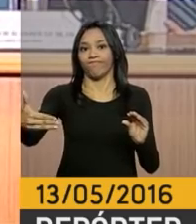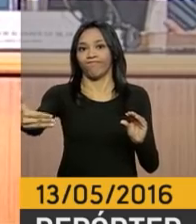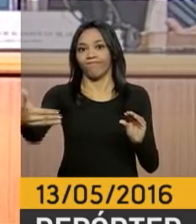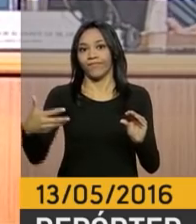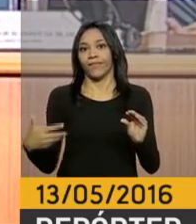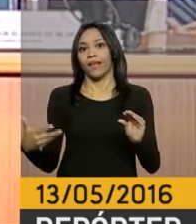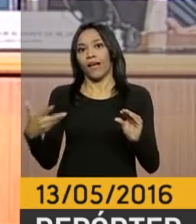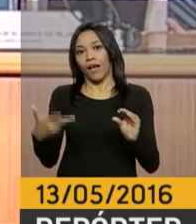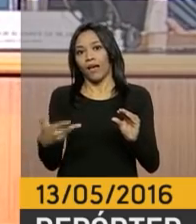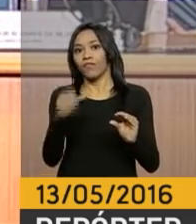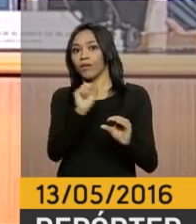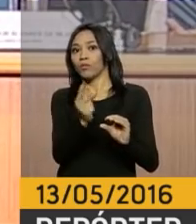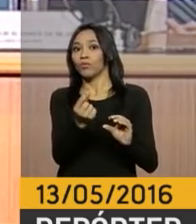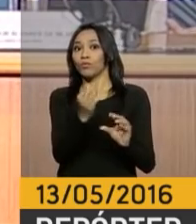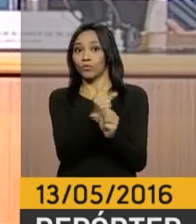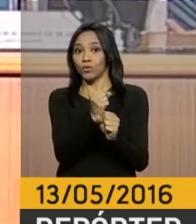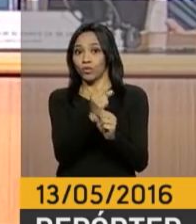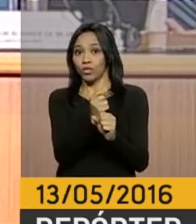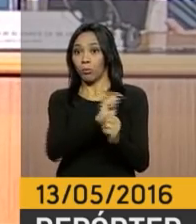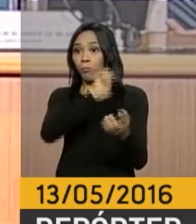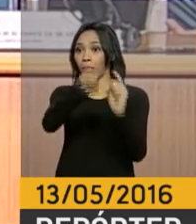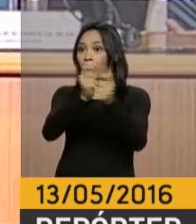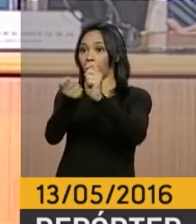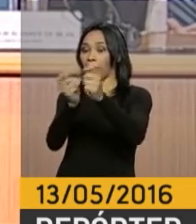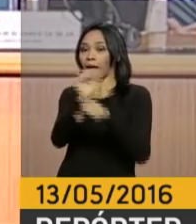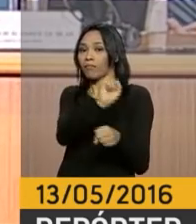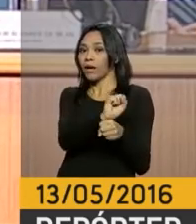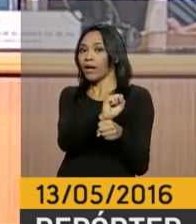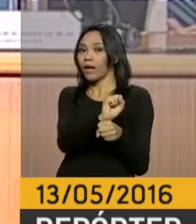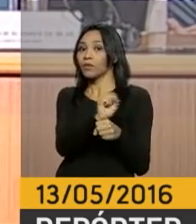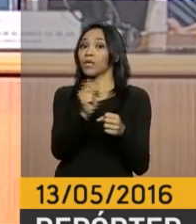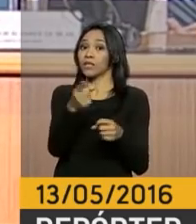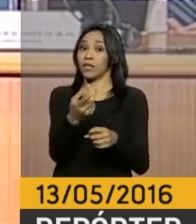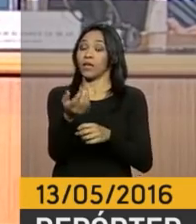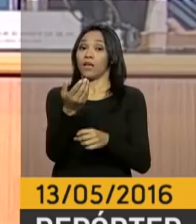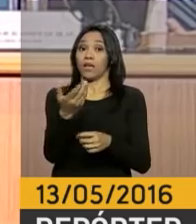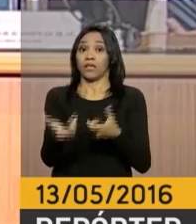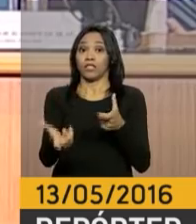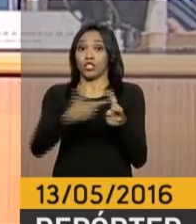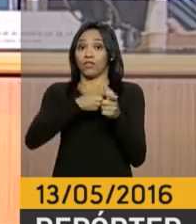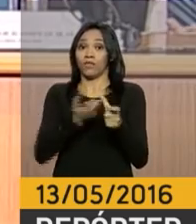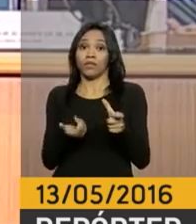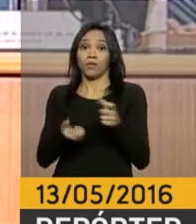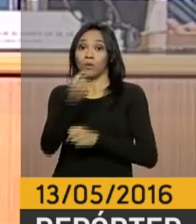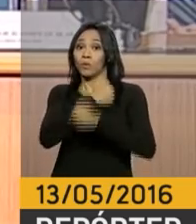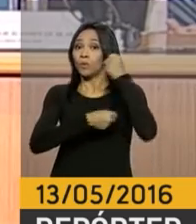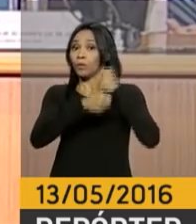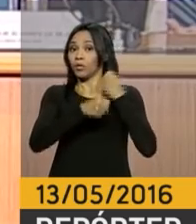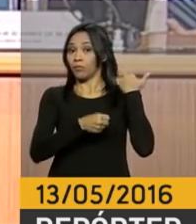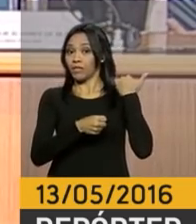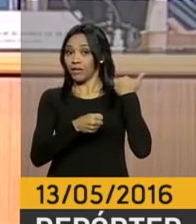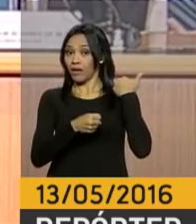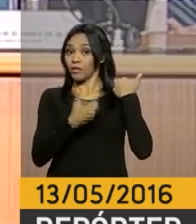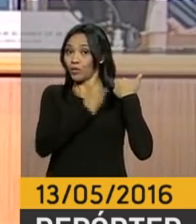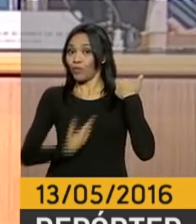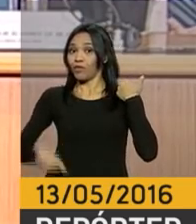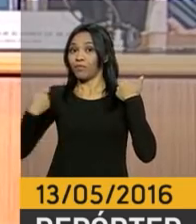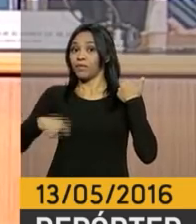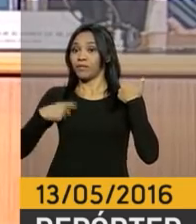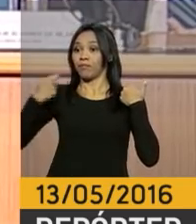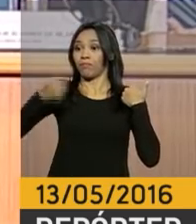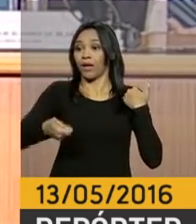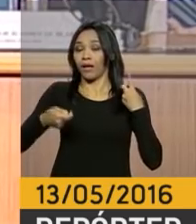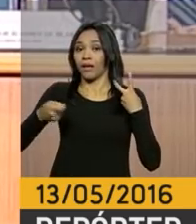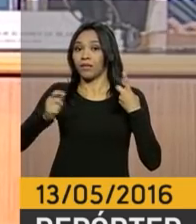execução orçamentária paralisada executando restos a pagar do ano anterior e isso é não há planejamento que